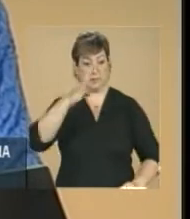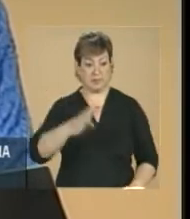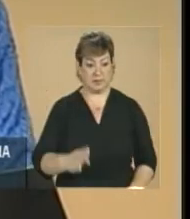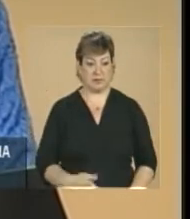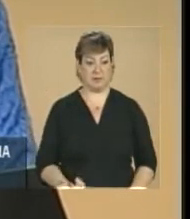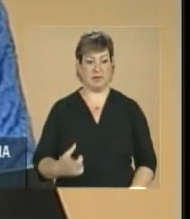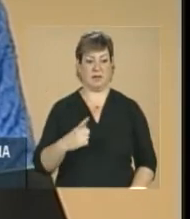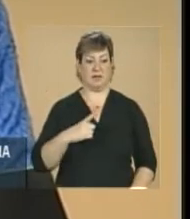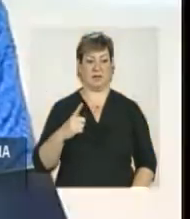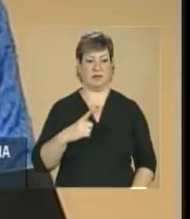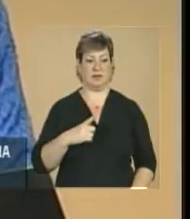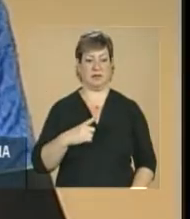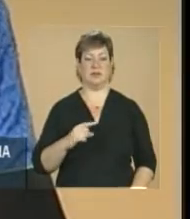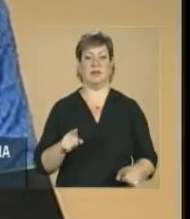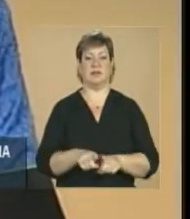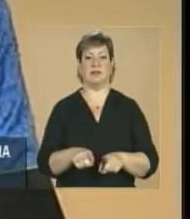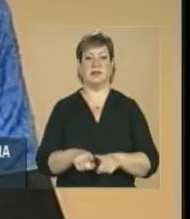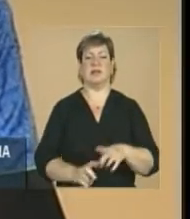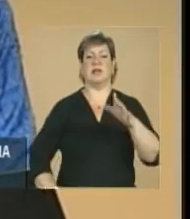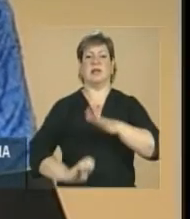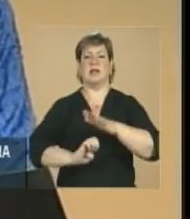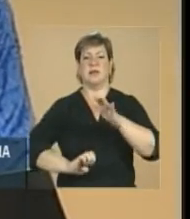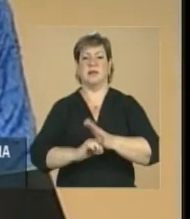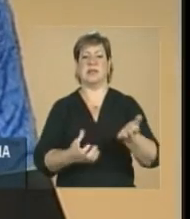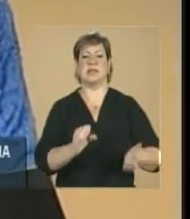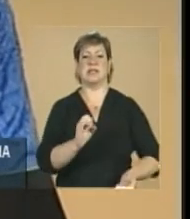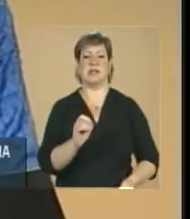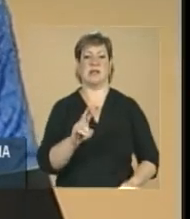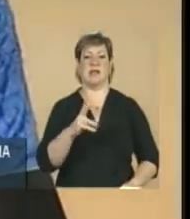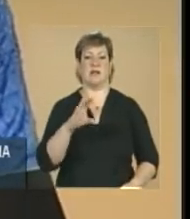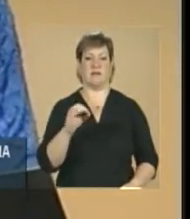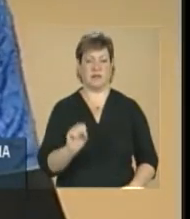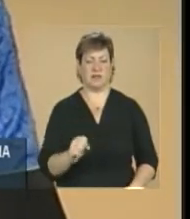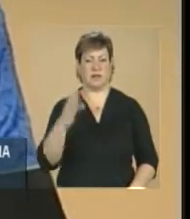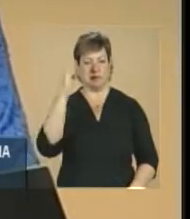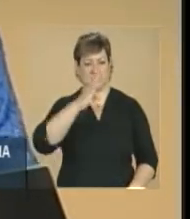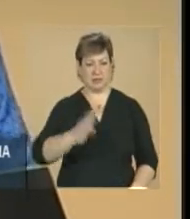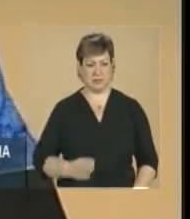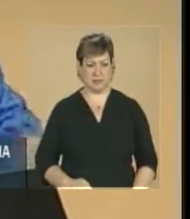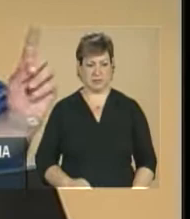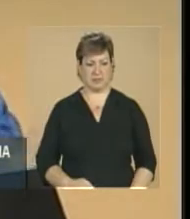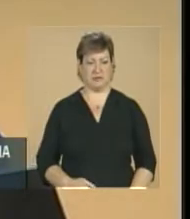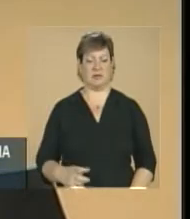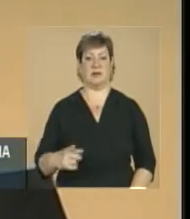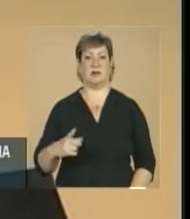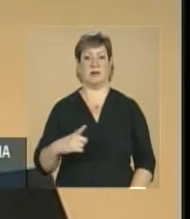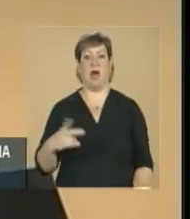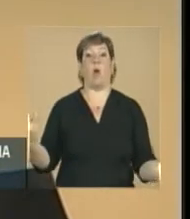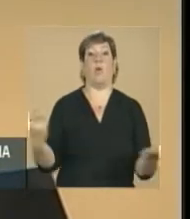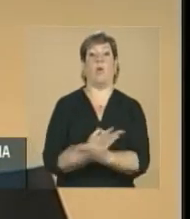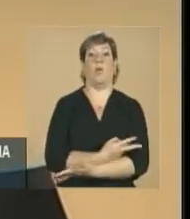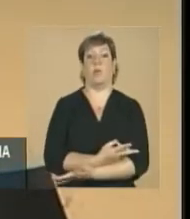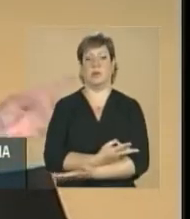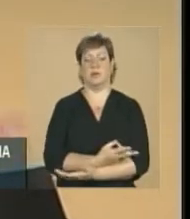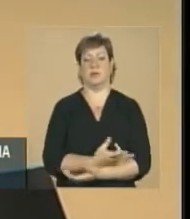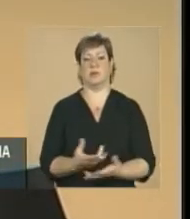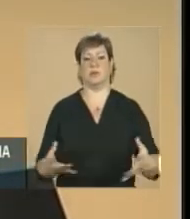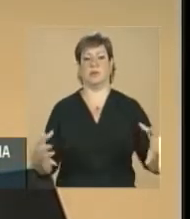brasileiros, as empresas de serviços brasileiras presas fáceis de um processo